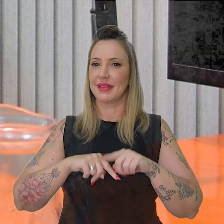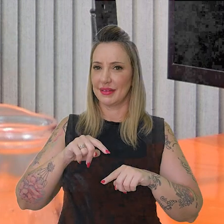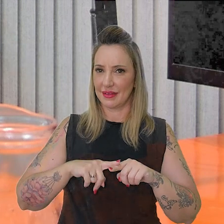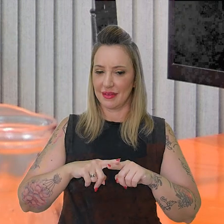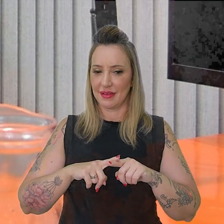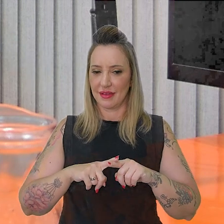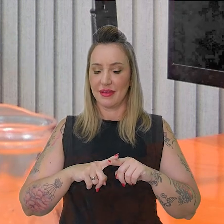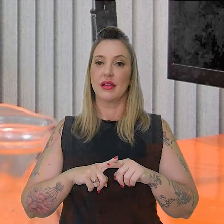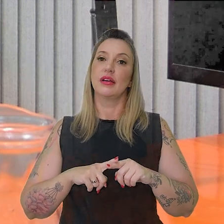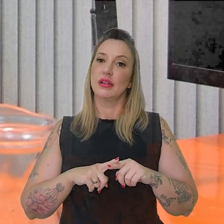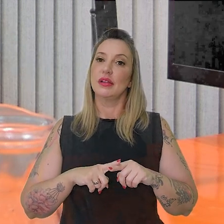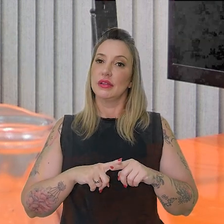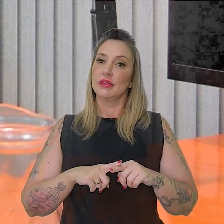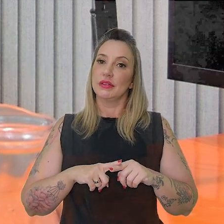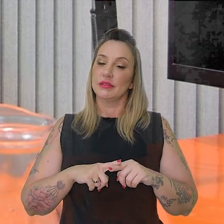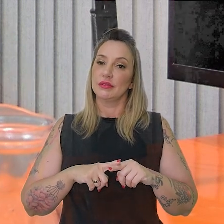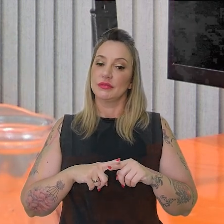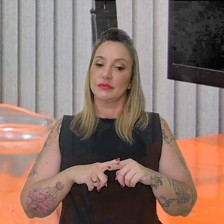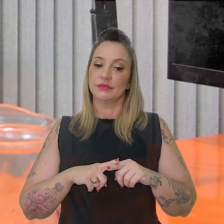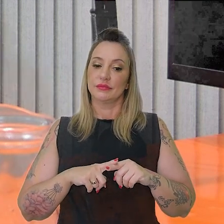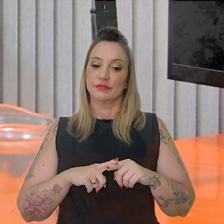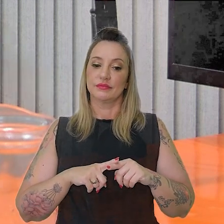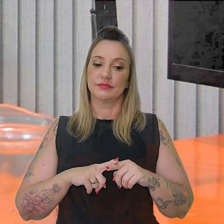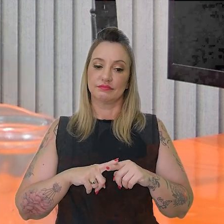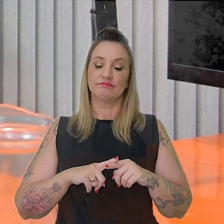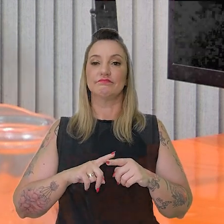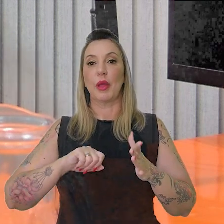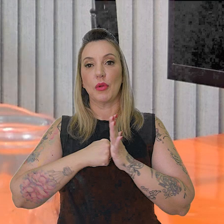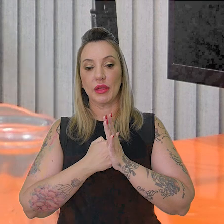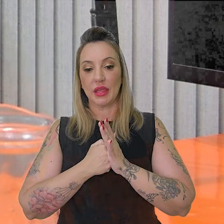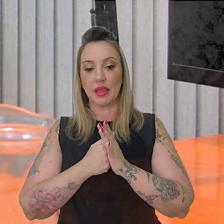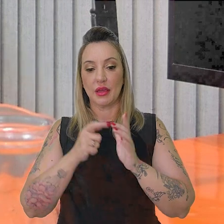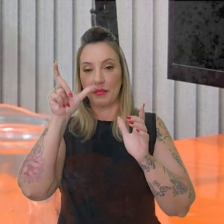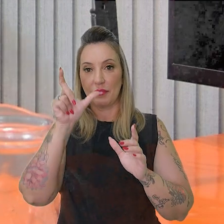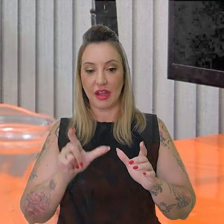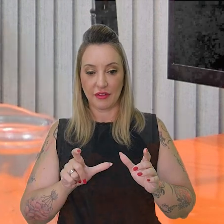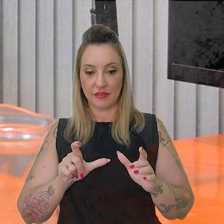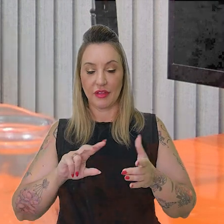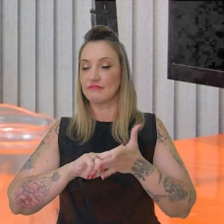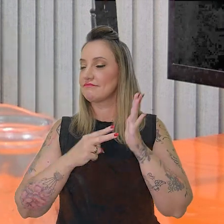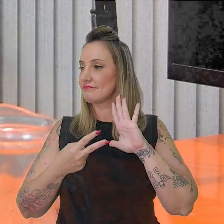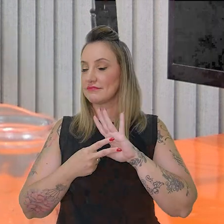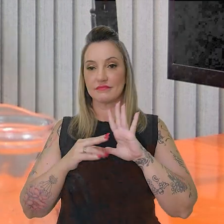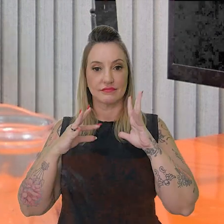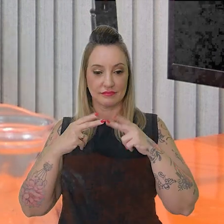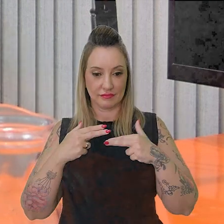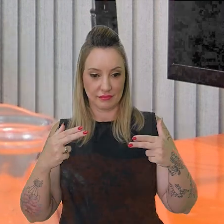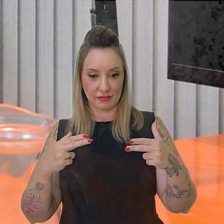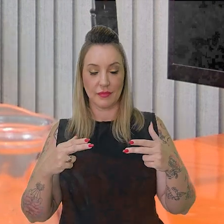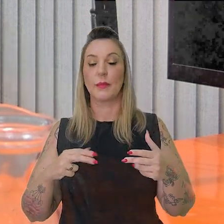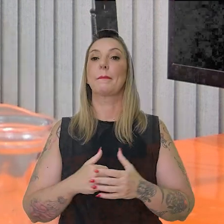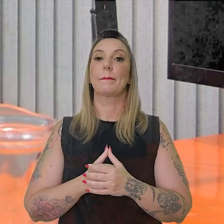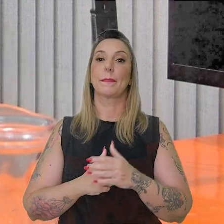eh E aí eu bloqueei todo o meu perfil ressignifiquei